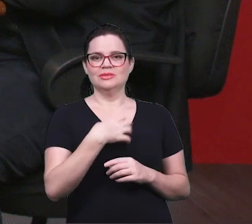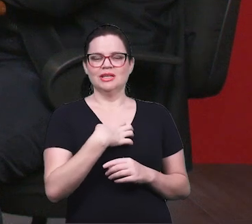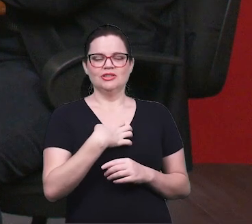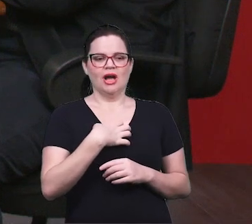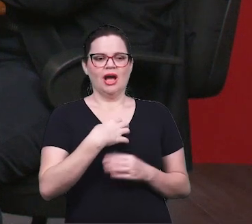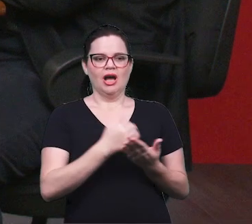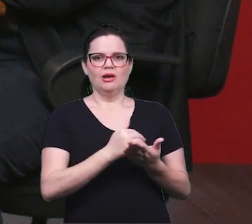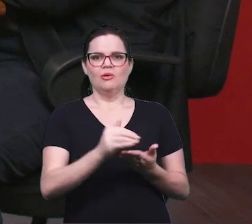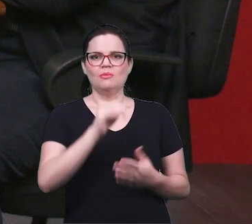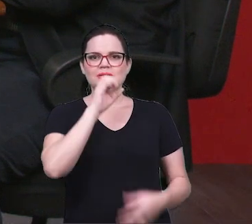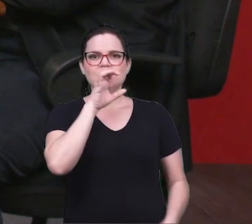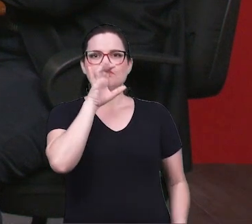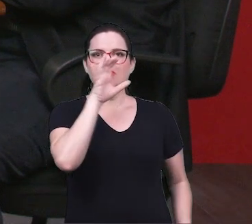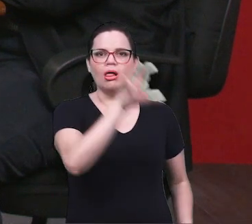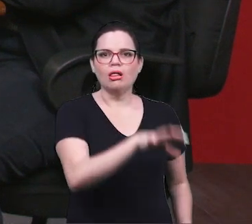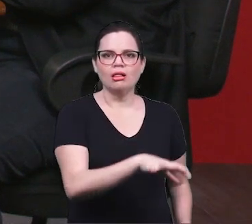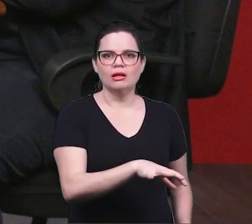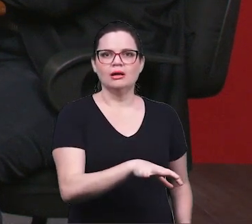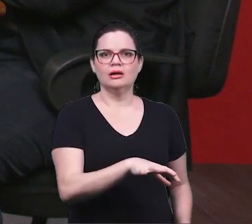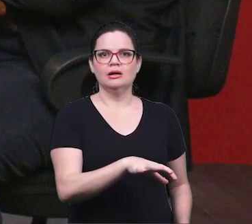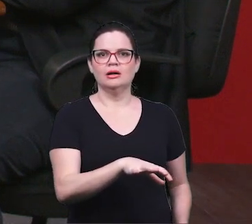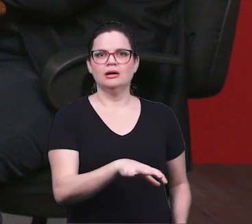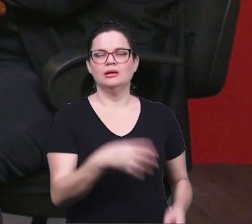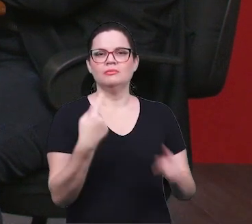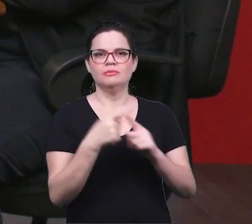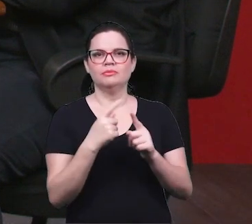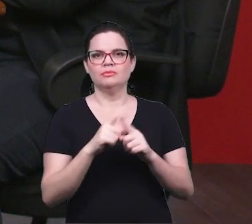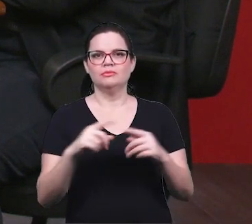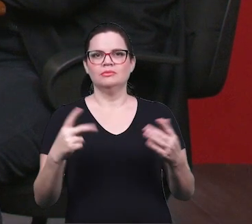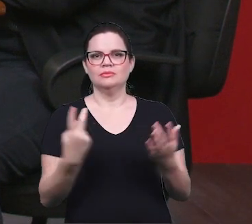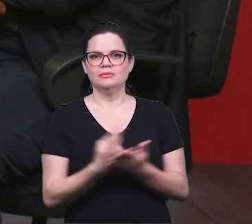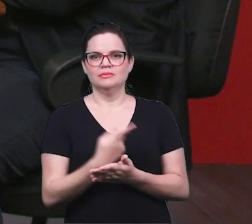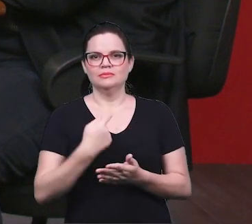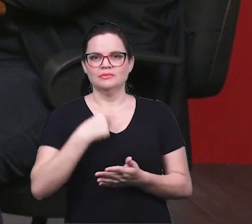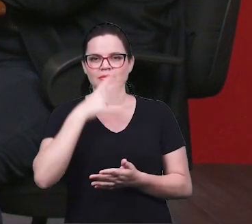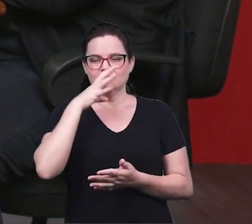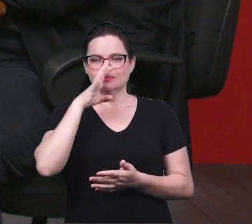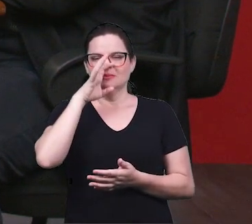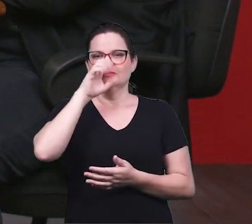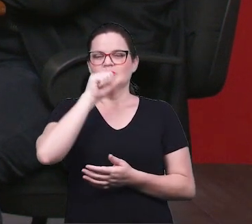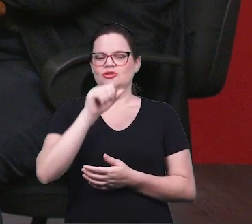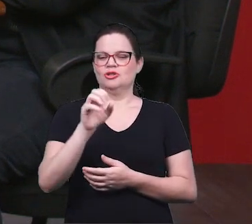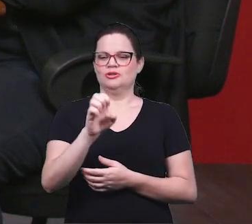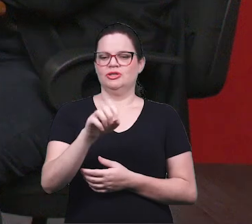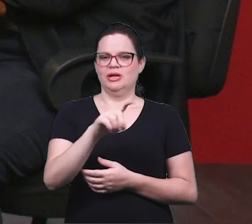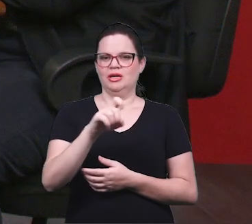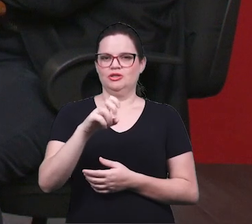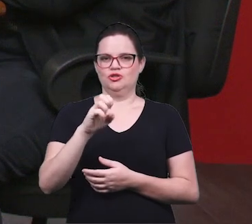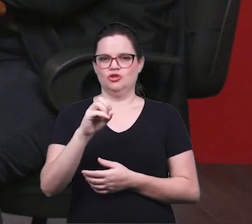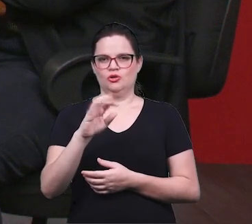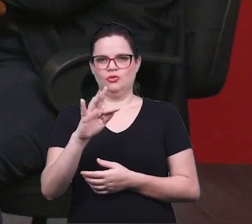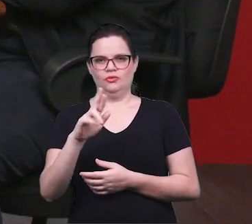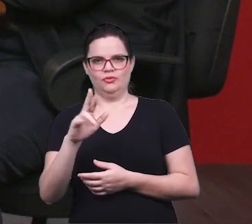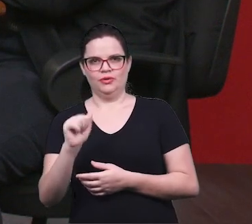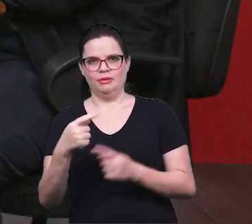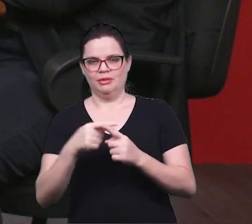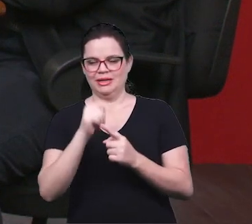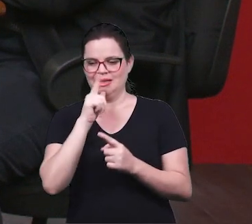fora. Porque ali tem um cheiro de enxofre, e quando eu saí fora, que saí daquela